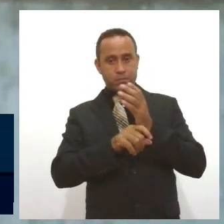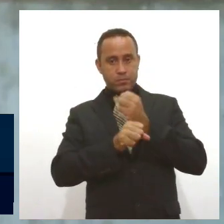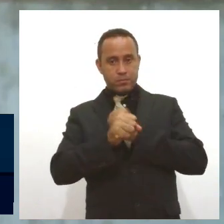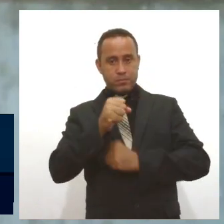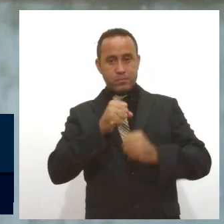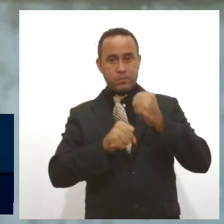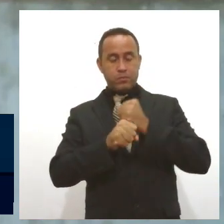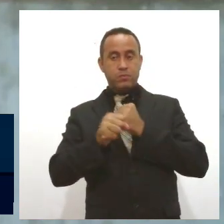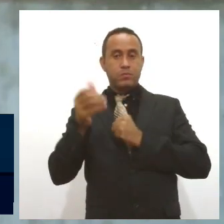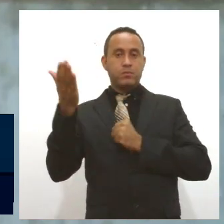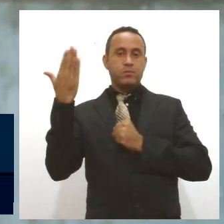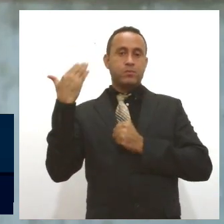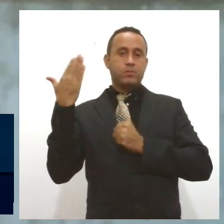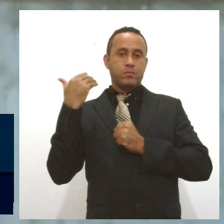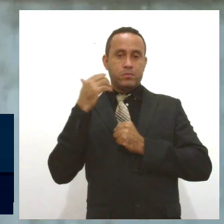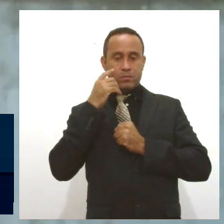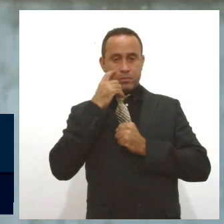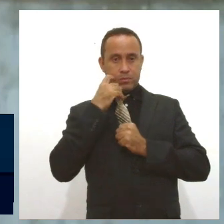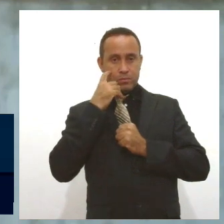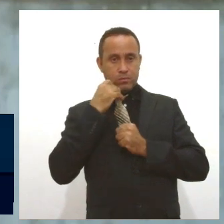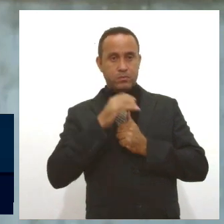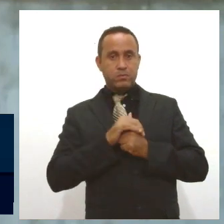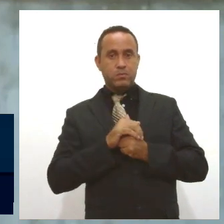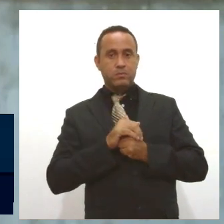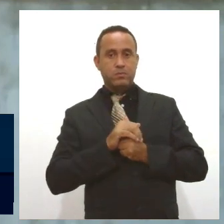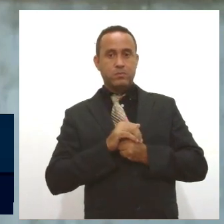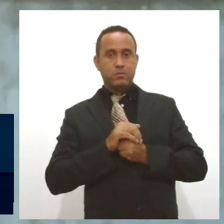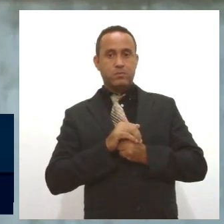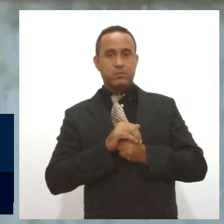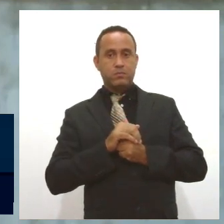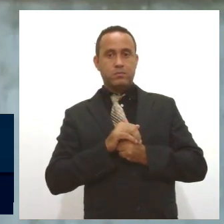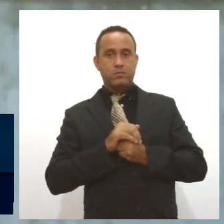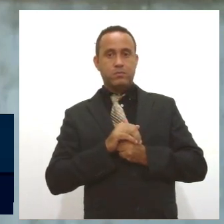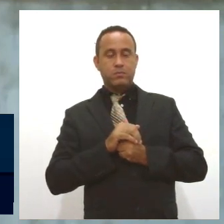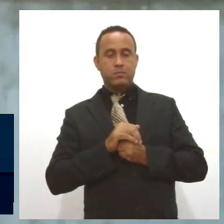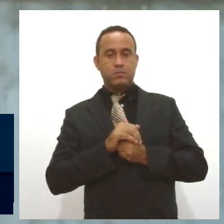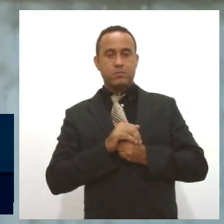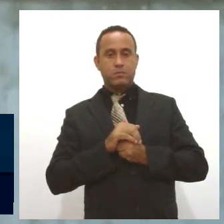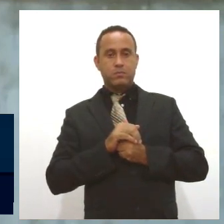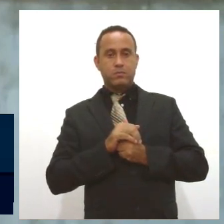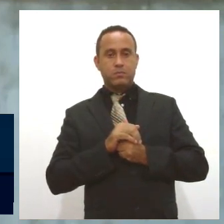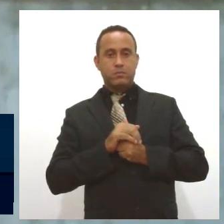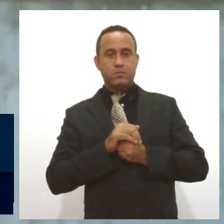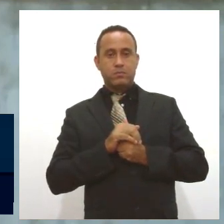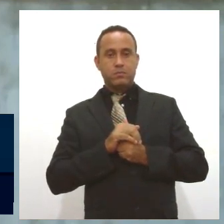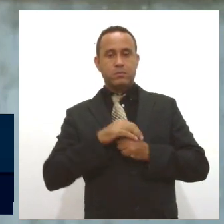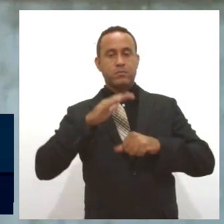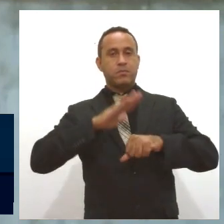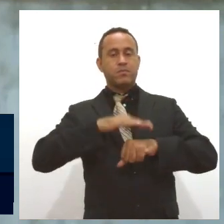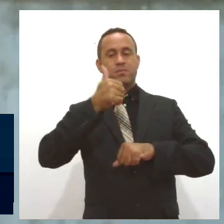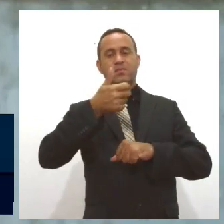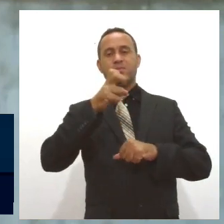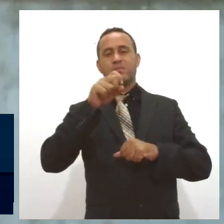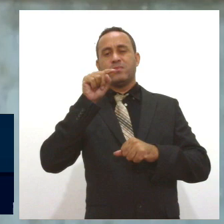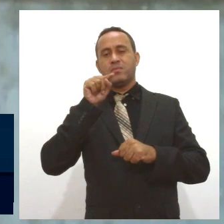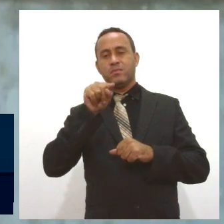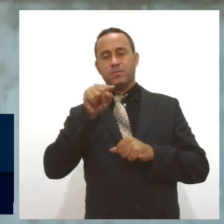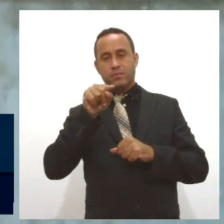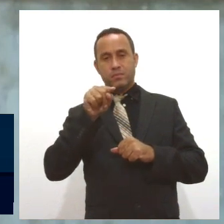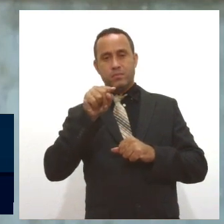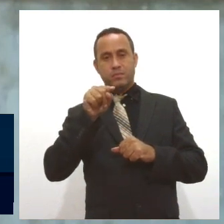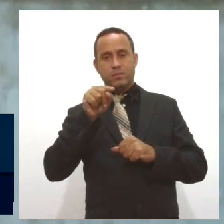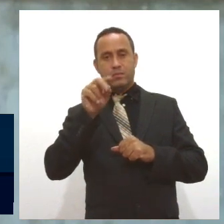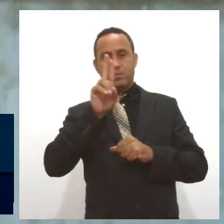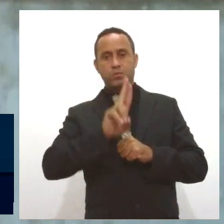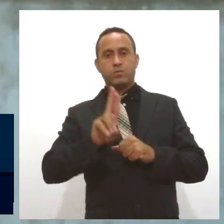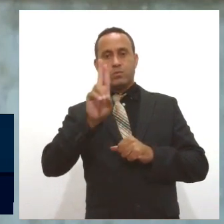passado, levantamento até muito criterioso, nós constatamos cerca de mais de 15 mil